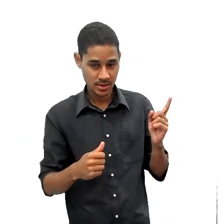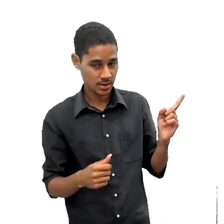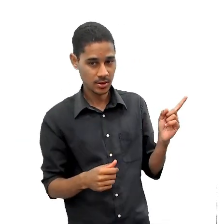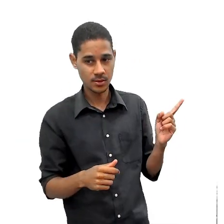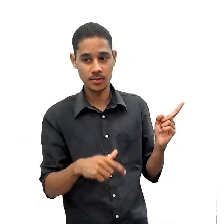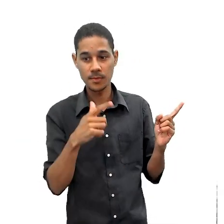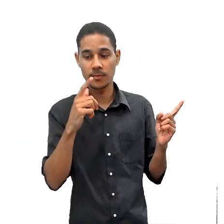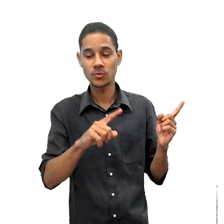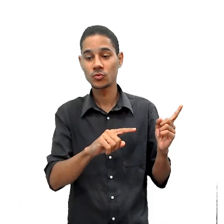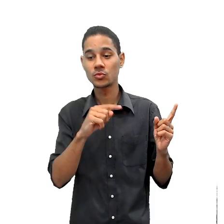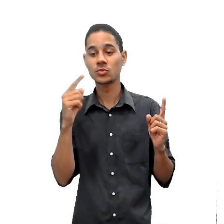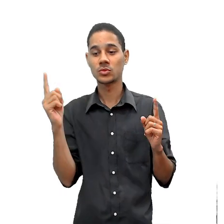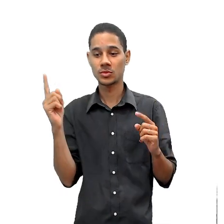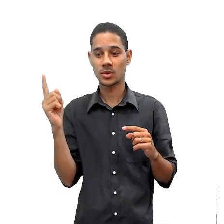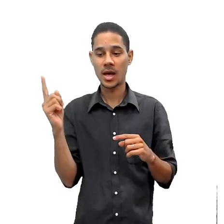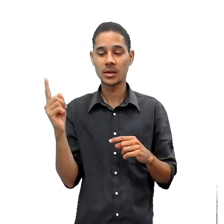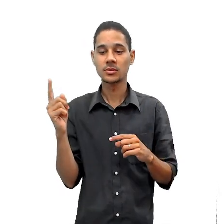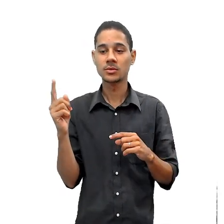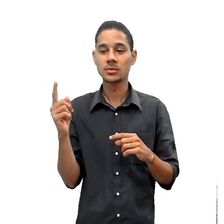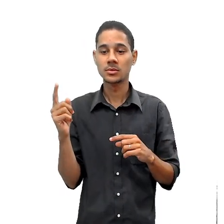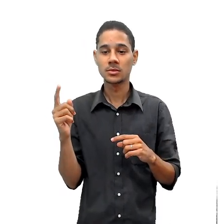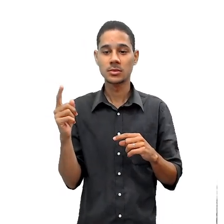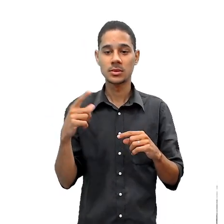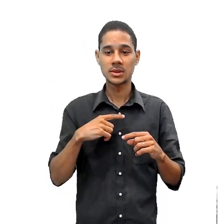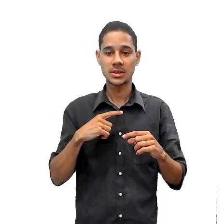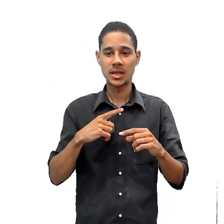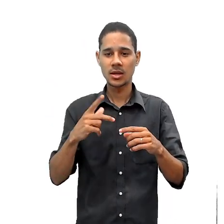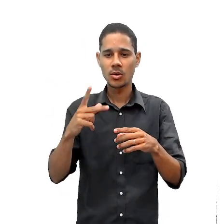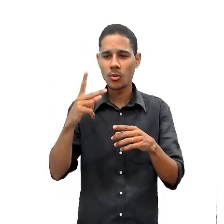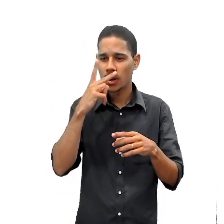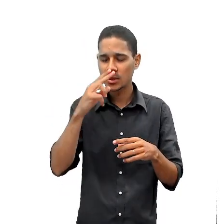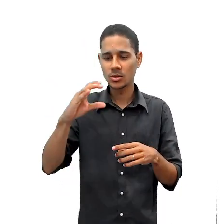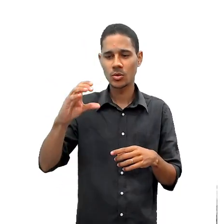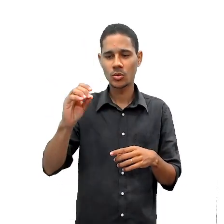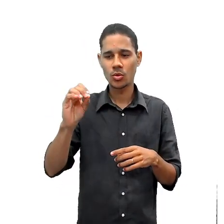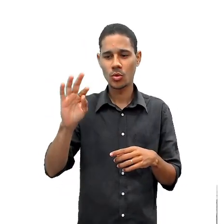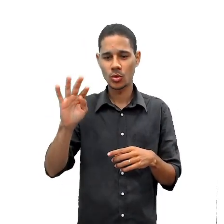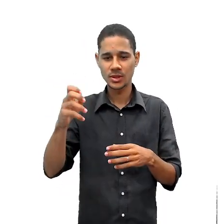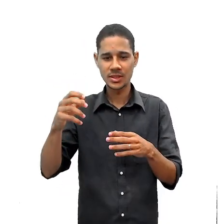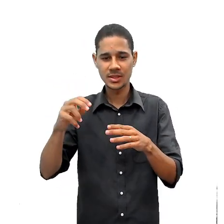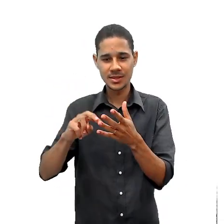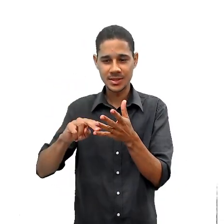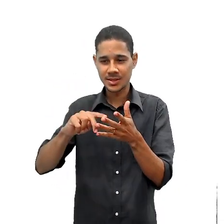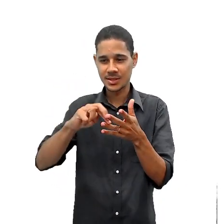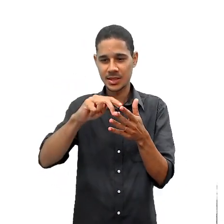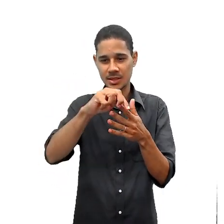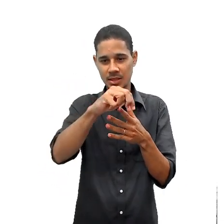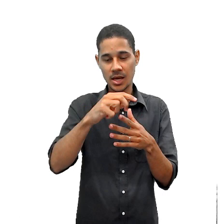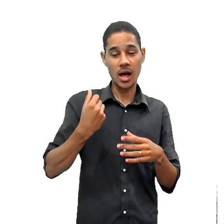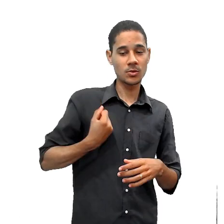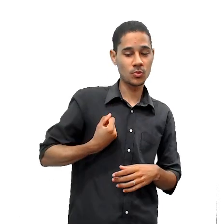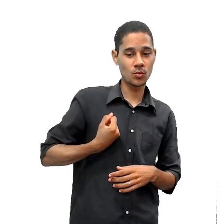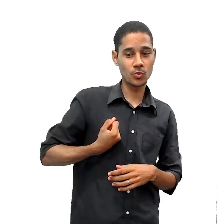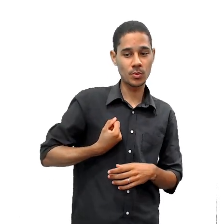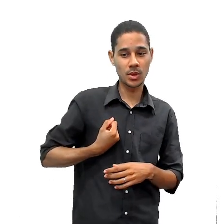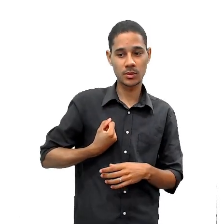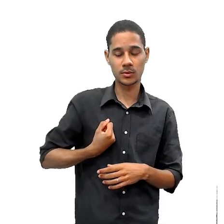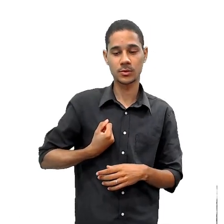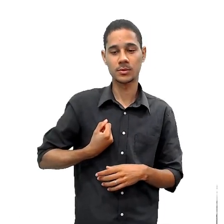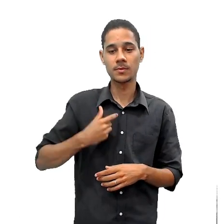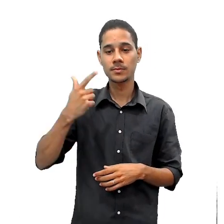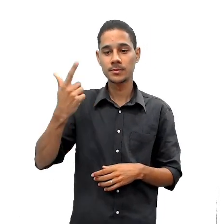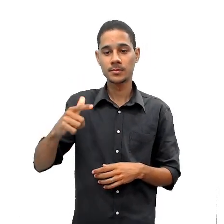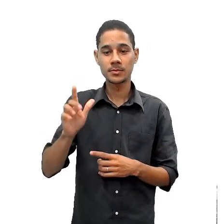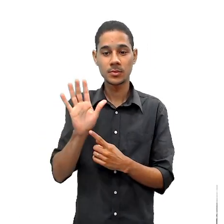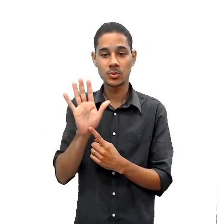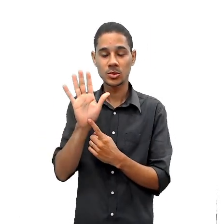lado a exemplificação no corte de uma escada. Né? Então você tem ali o número do corte e indicando que